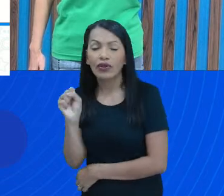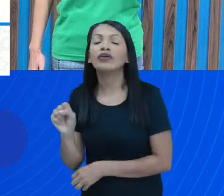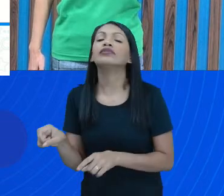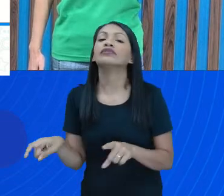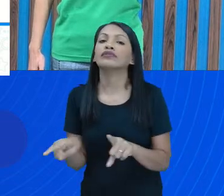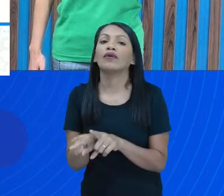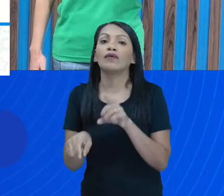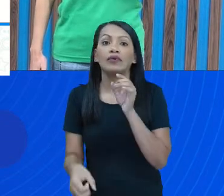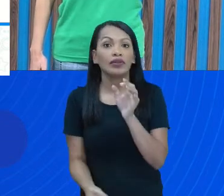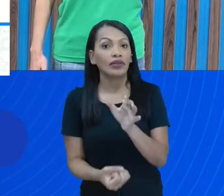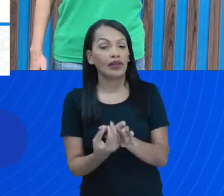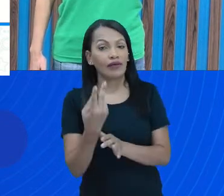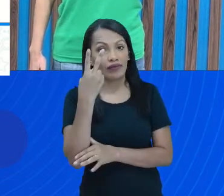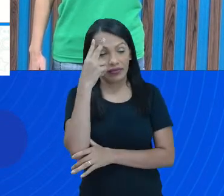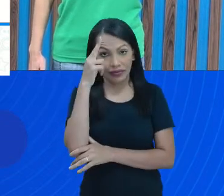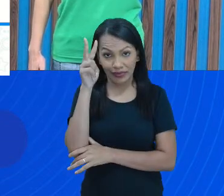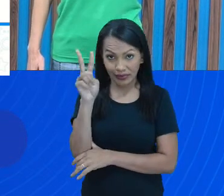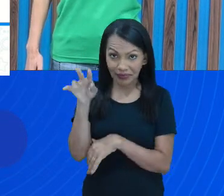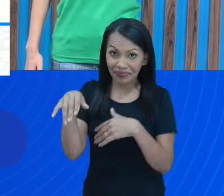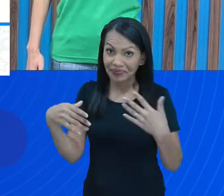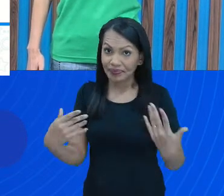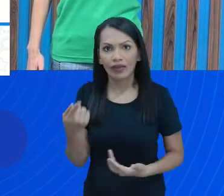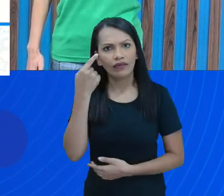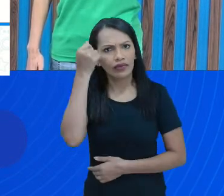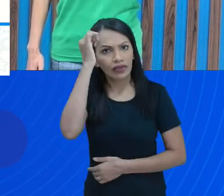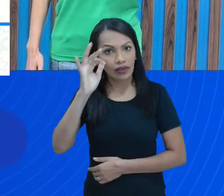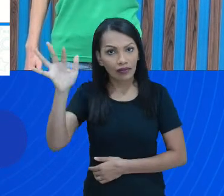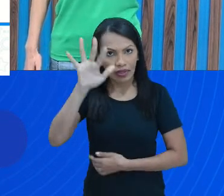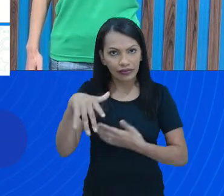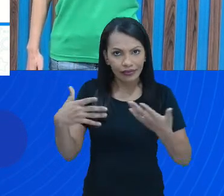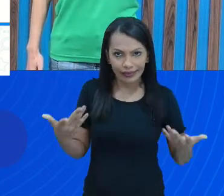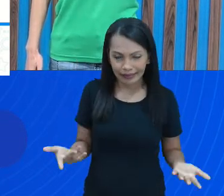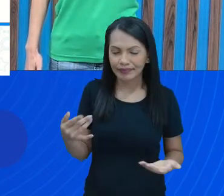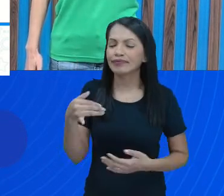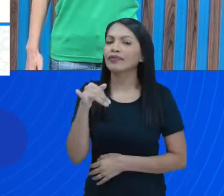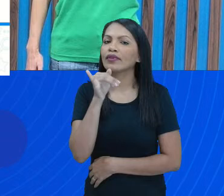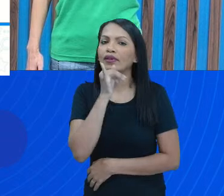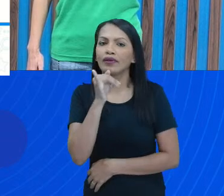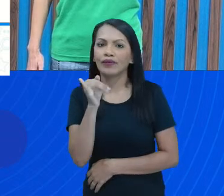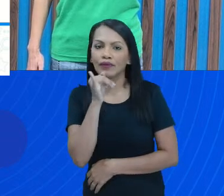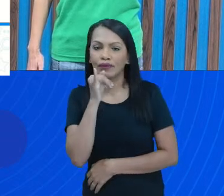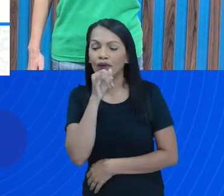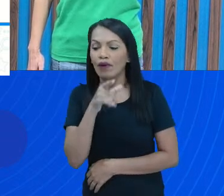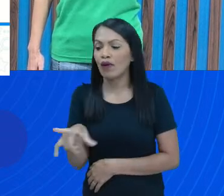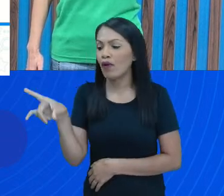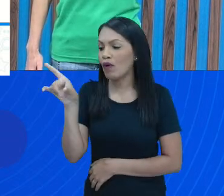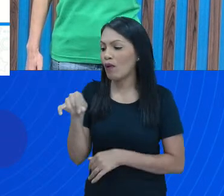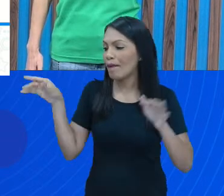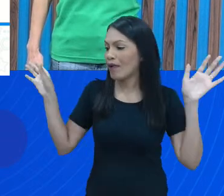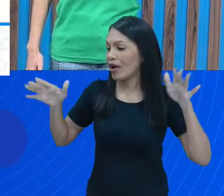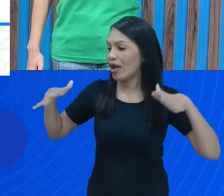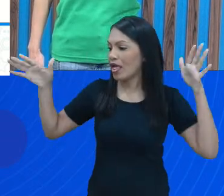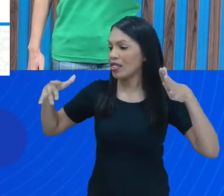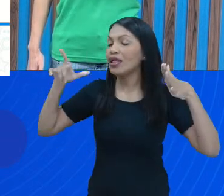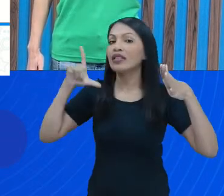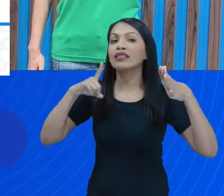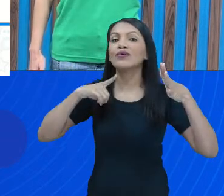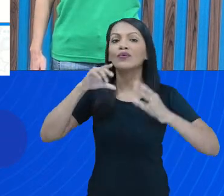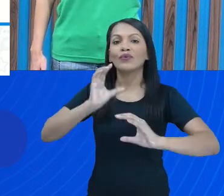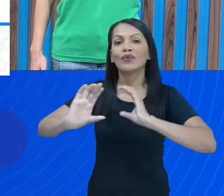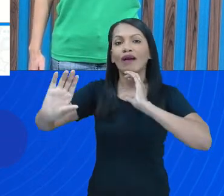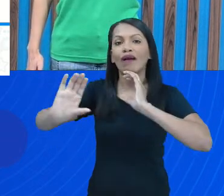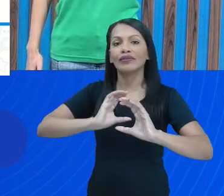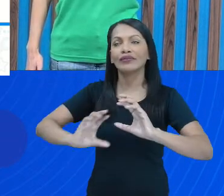criavam essas histórias a partir da imaginação. Por exemplo, um pássaro tinha um canto diferente.